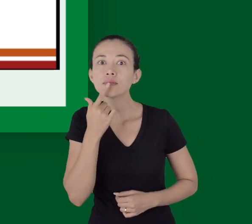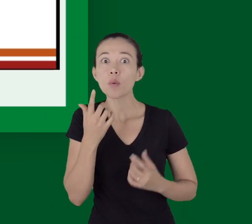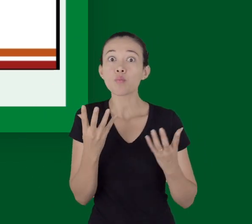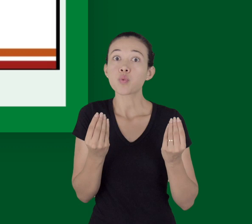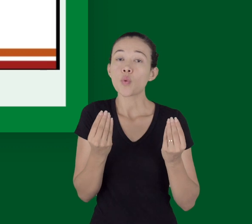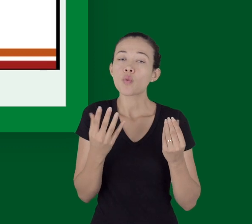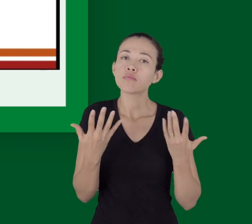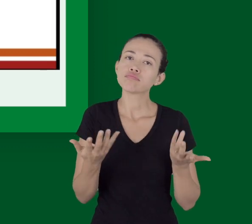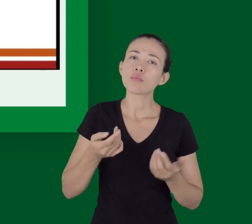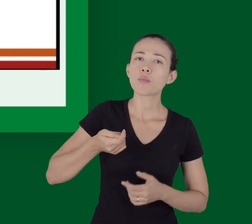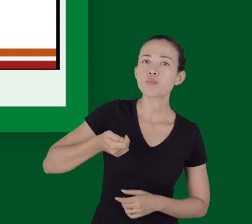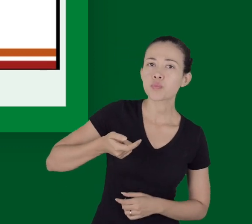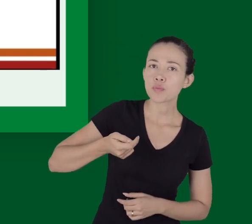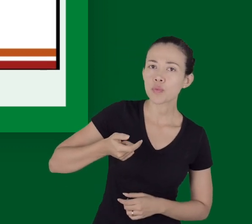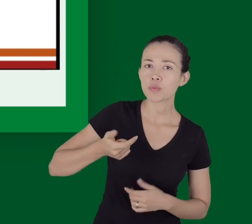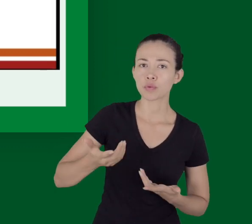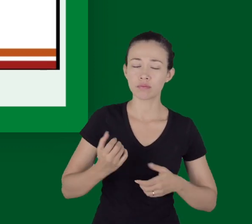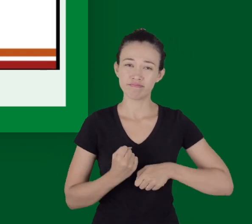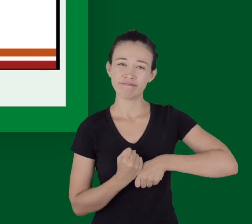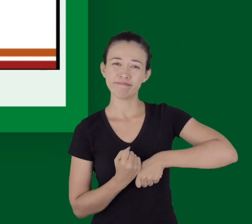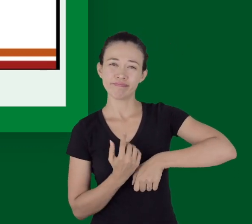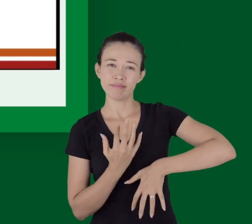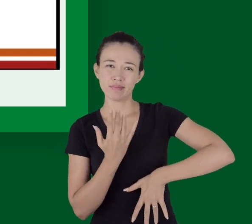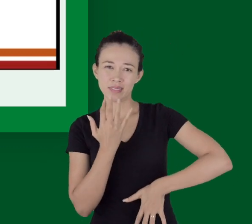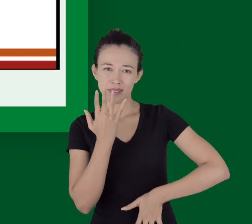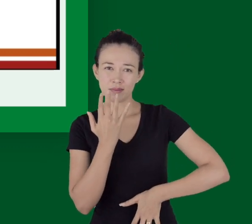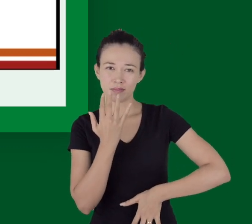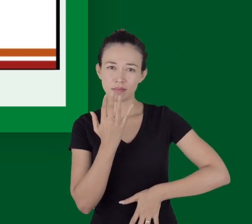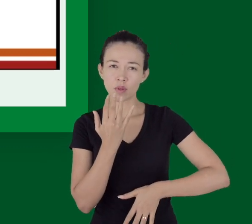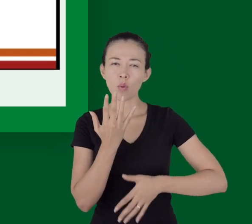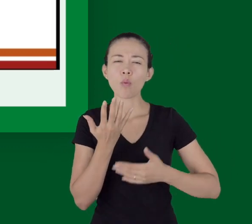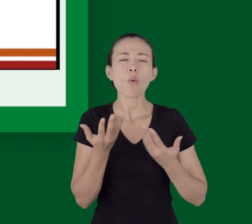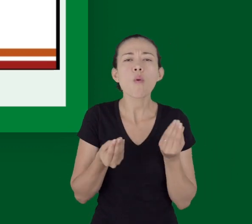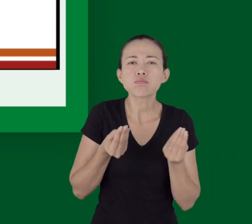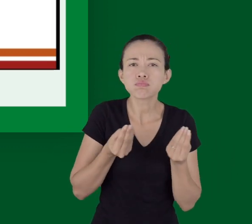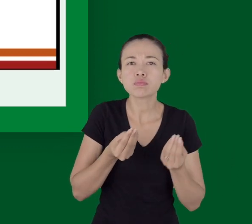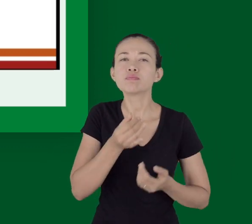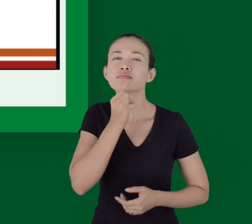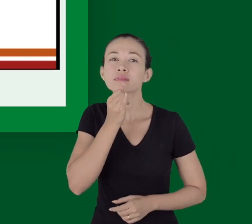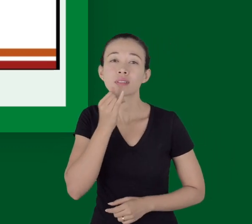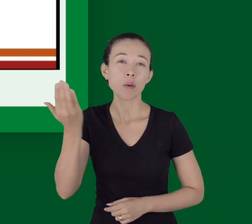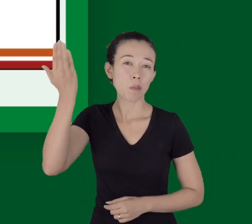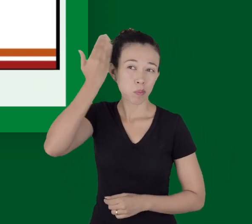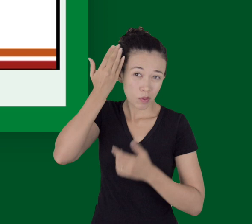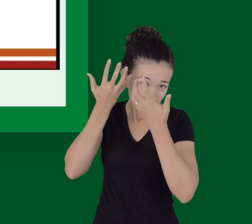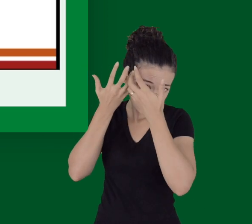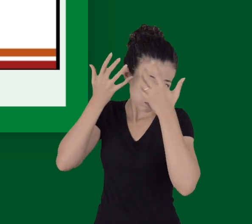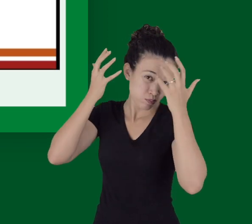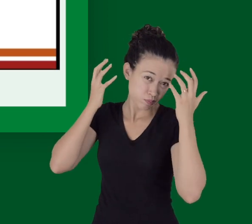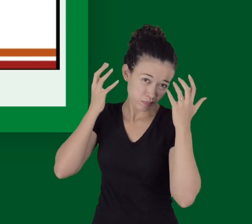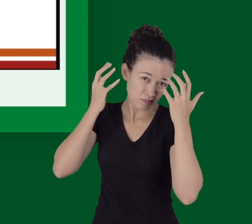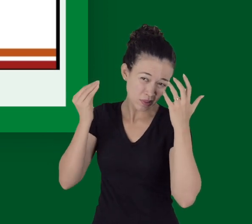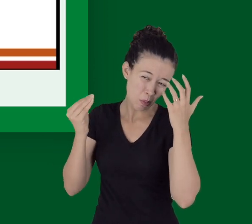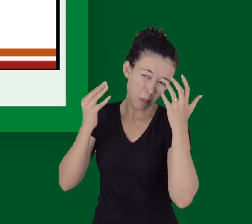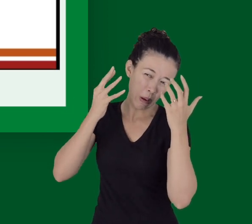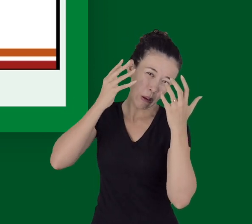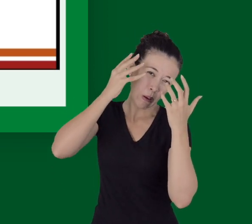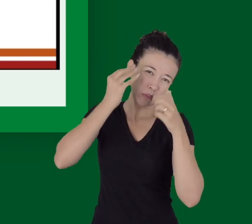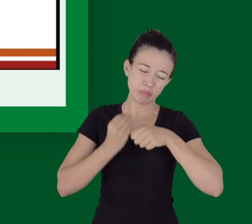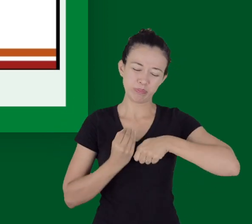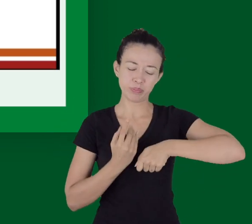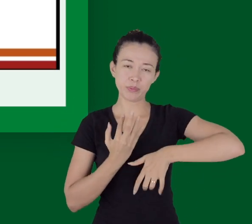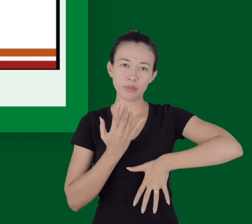sistêmicas, anemia, febre, hipoglicemia, sepse, principalmente quando se tem lesões abertas